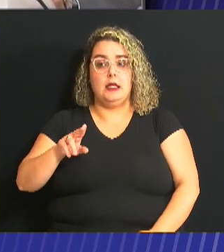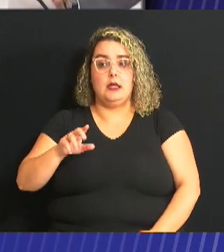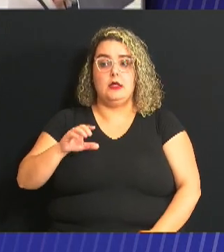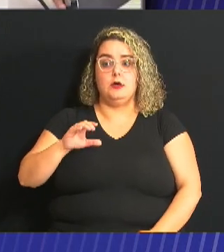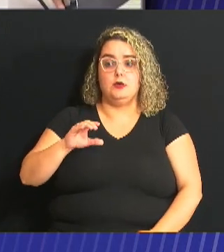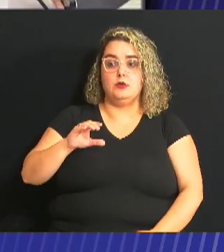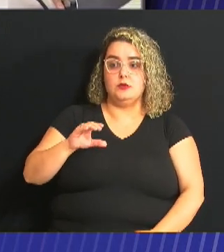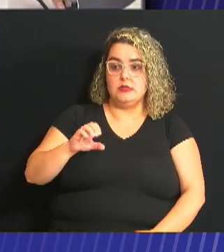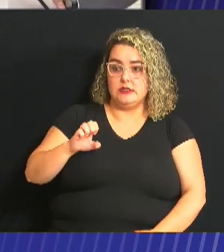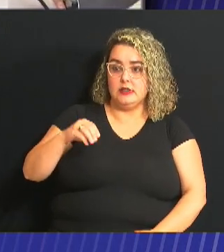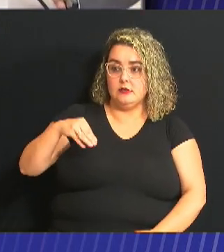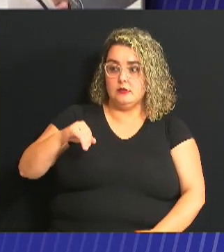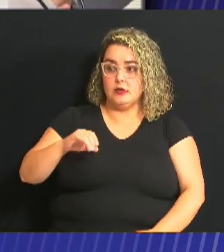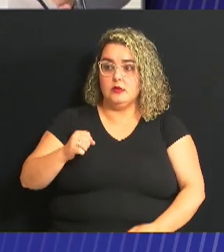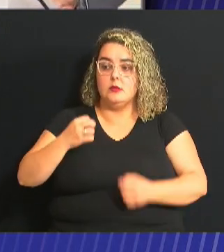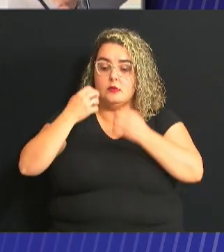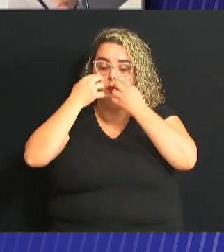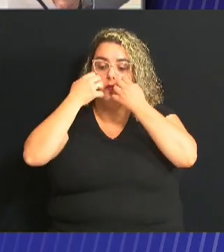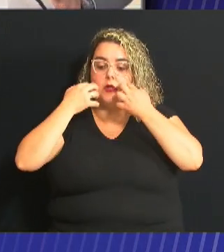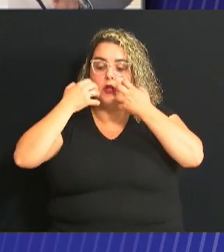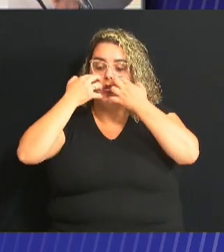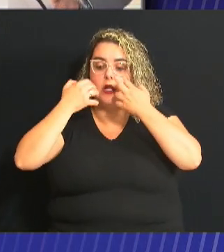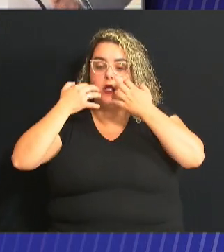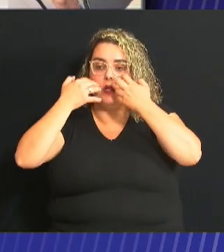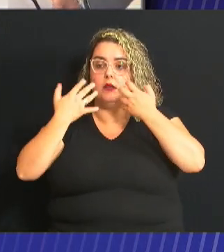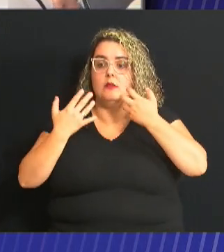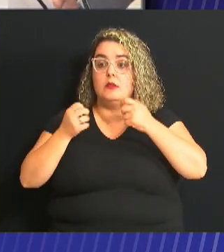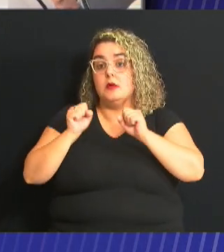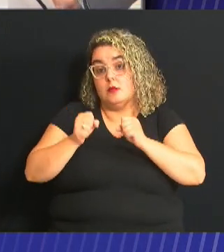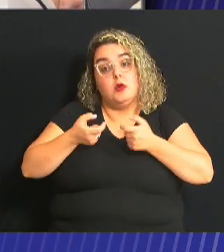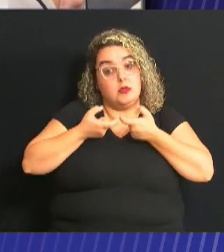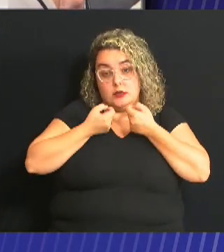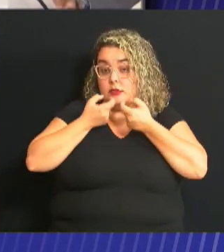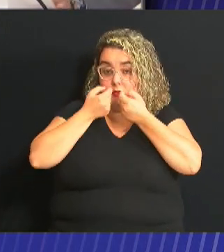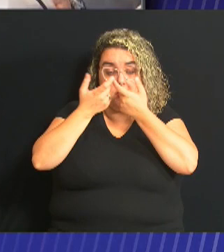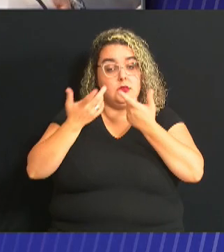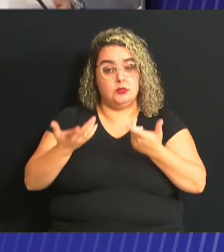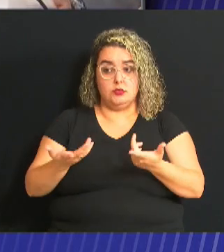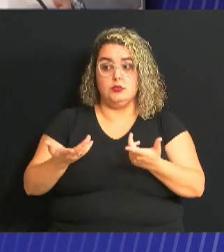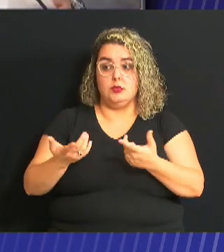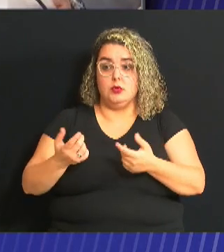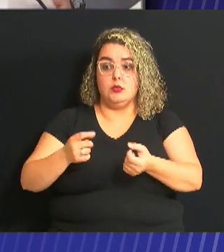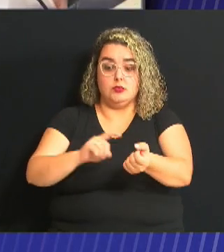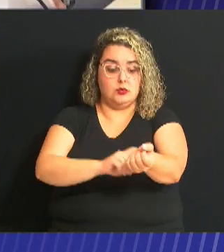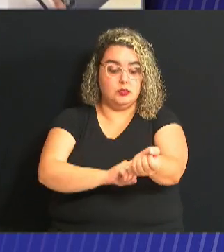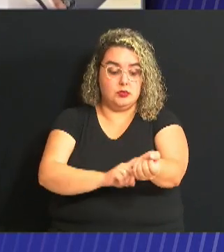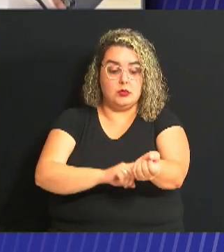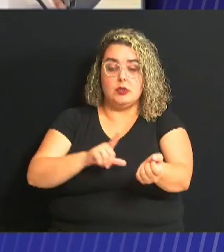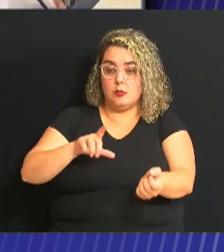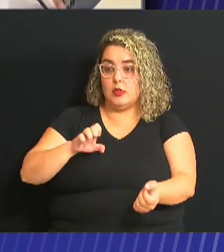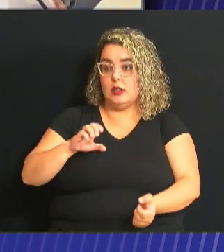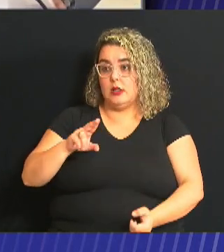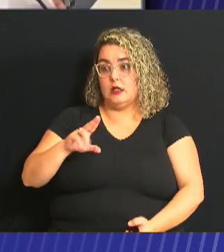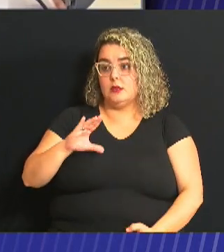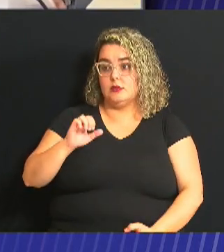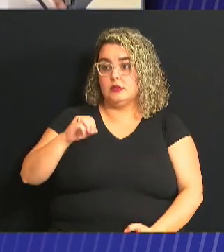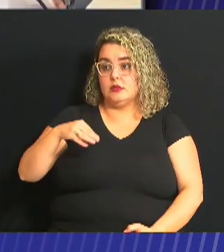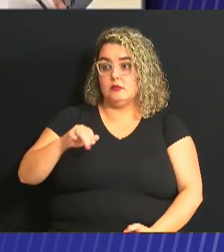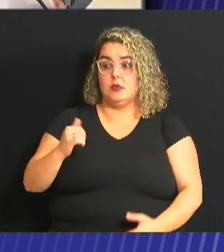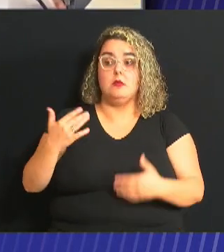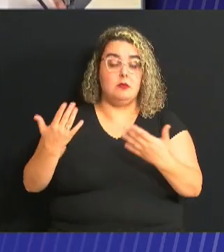da gengiva, mas é um quadro, né, de um câncer, né, do sangue, que é uma leucemia, enfim. Mas o